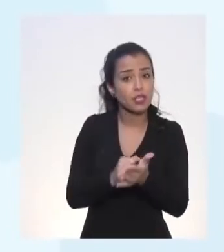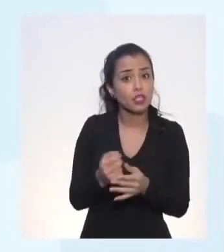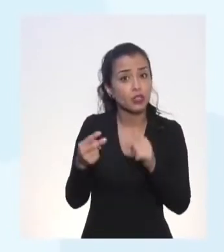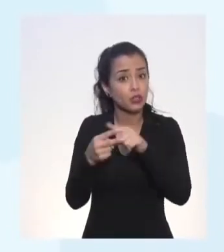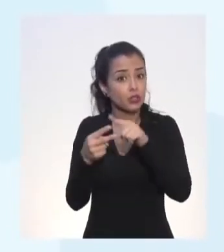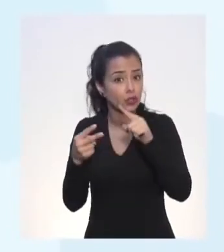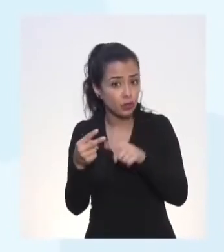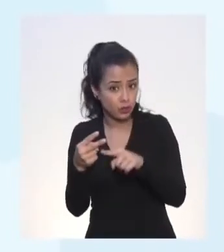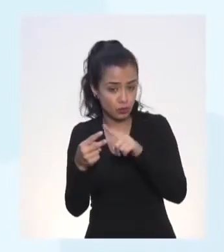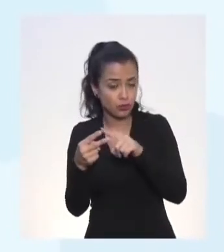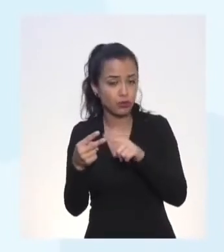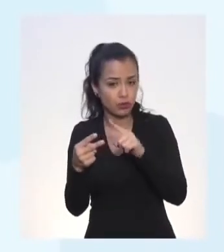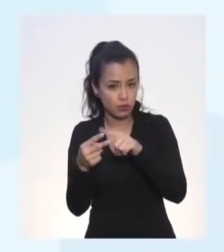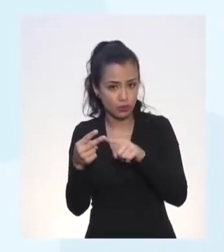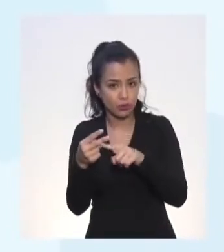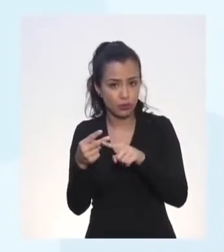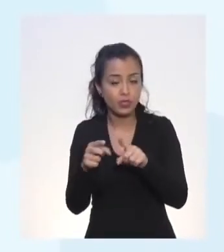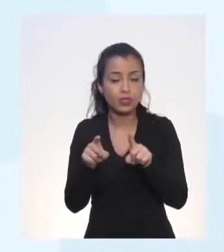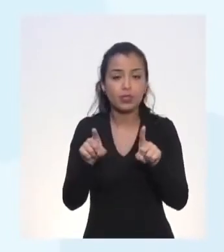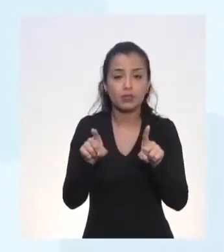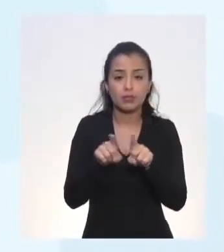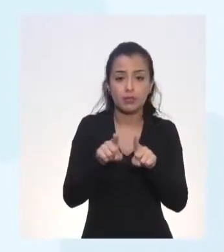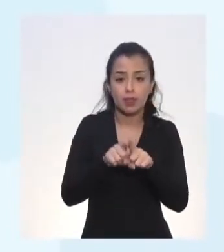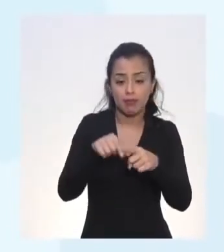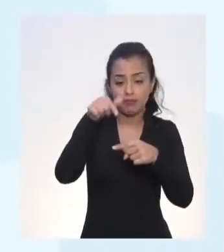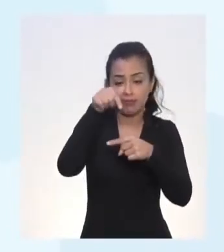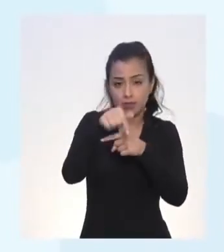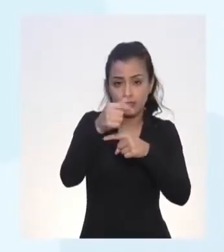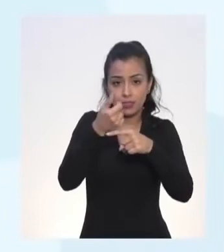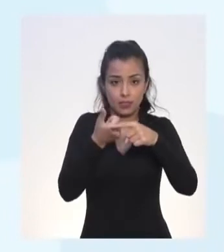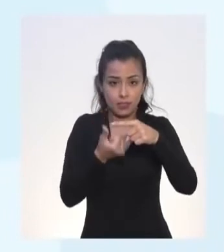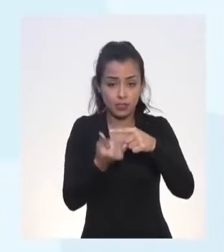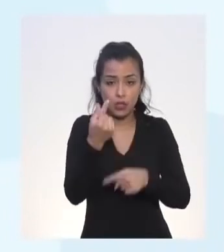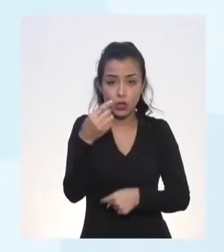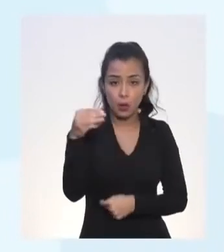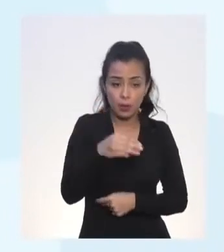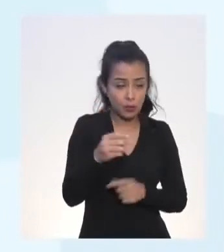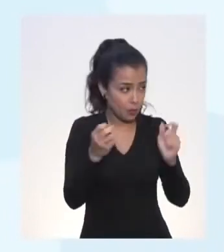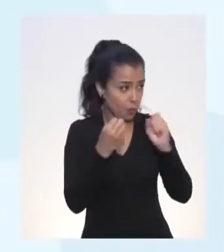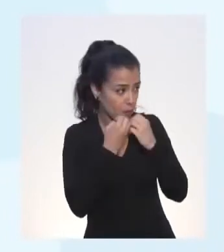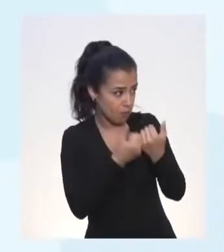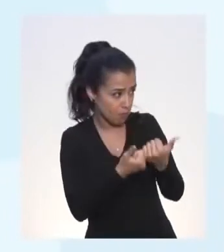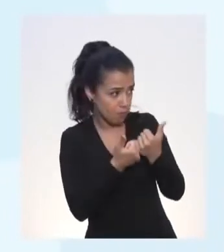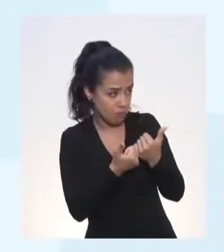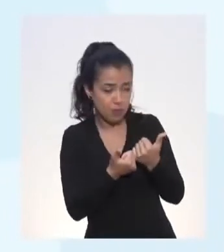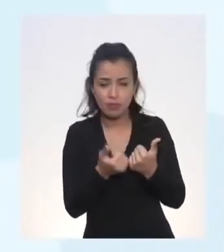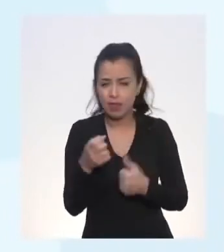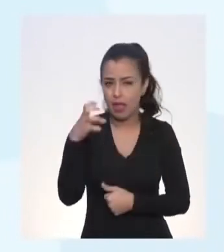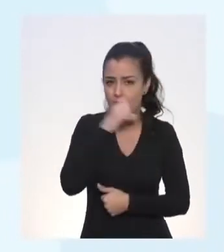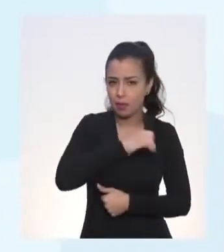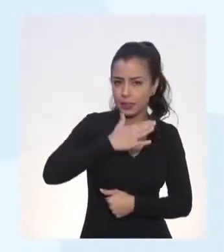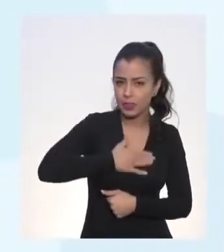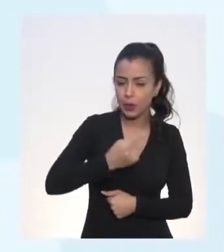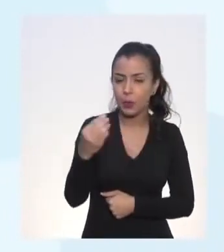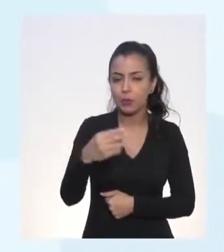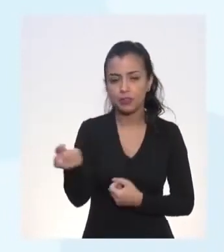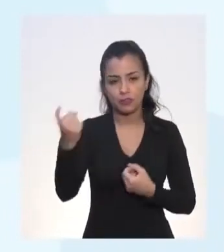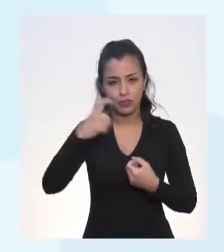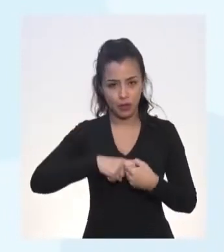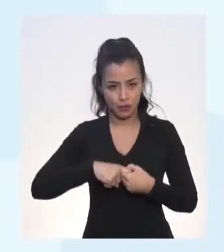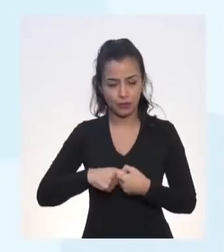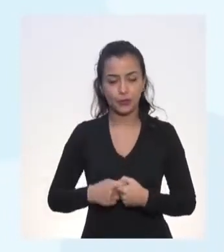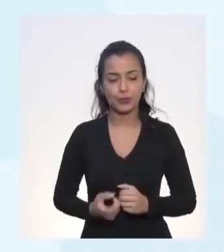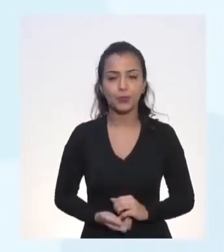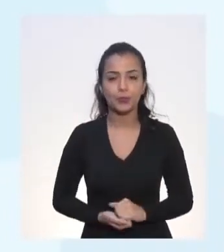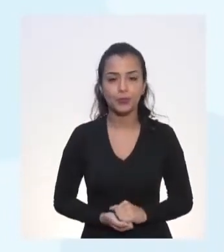frações equivalentes à razão 7/6. Um minutinho, pode ser, Tony? Pode ser. Tranquilinho, né? Tá? Um minutinho a gente já retorna.